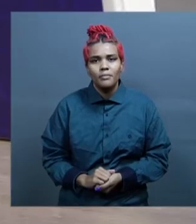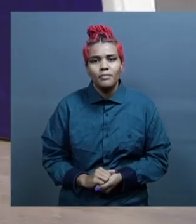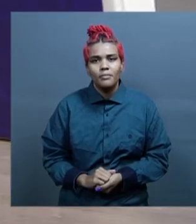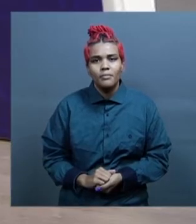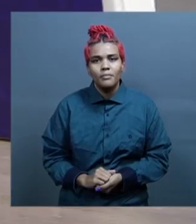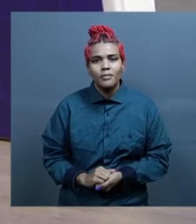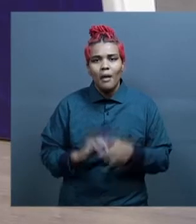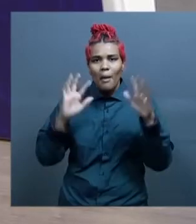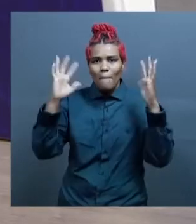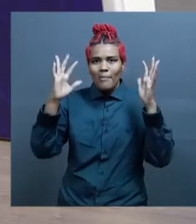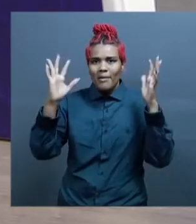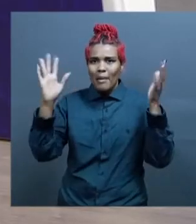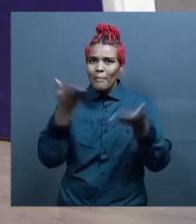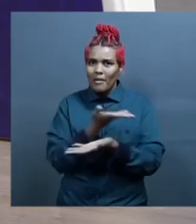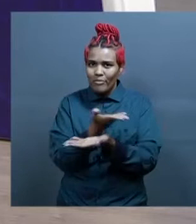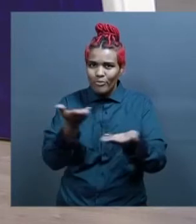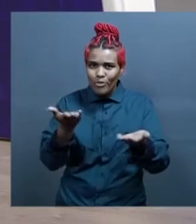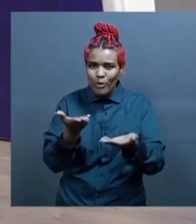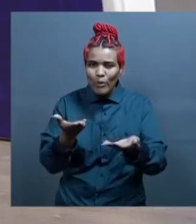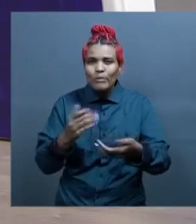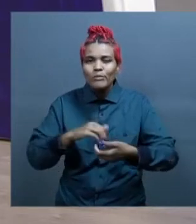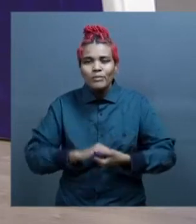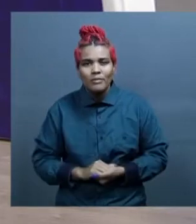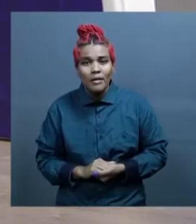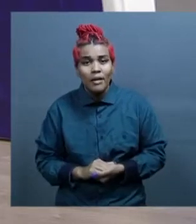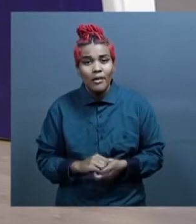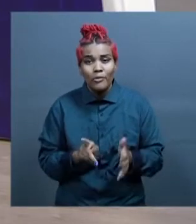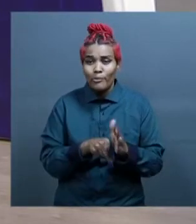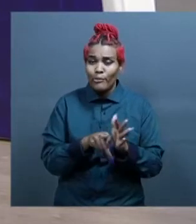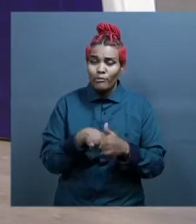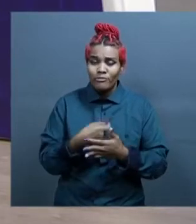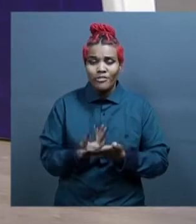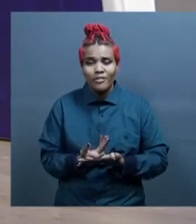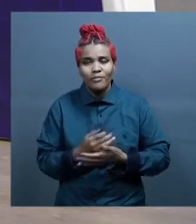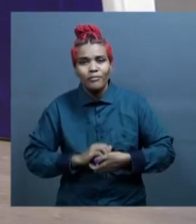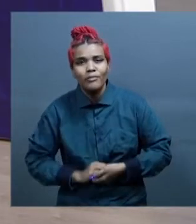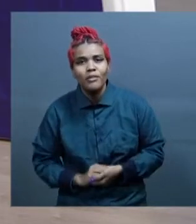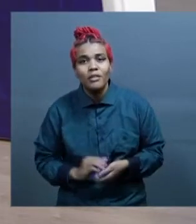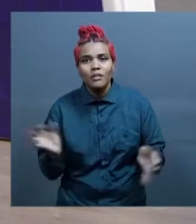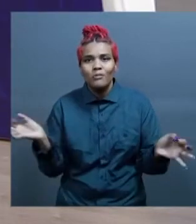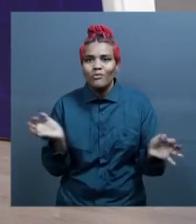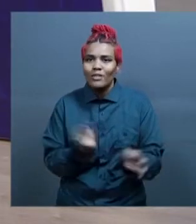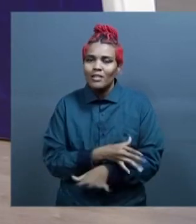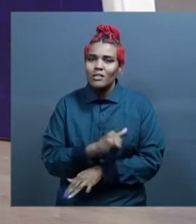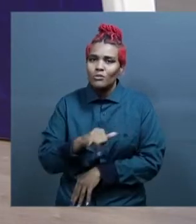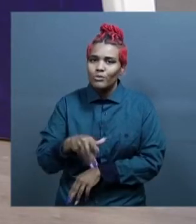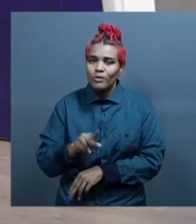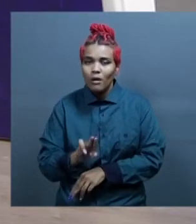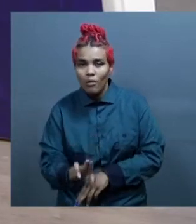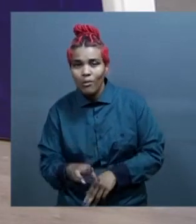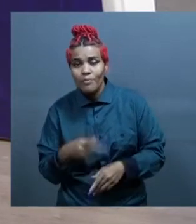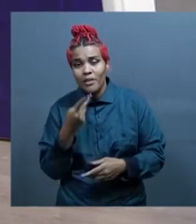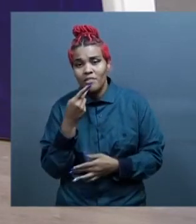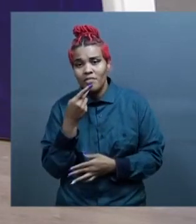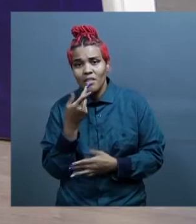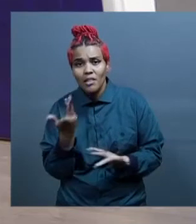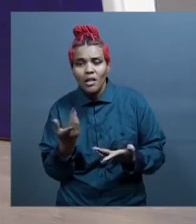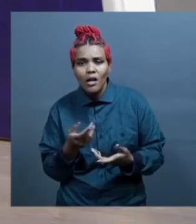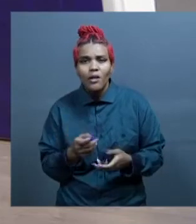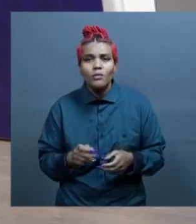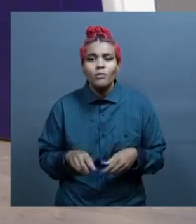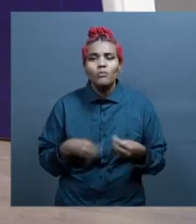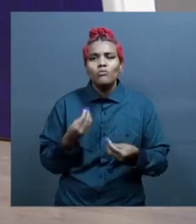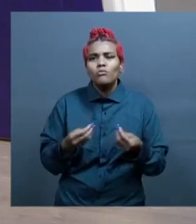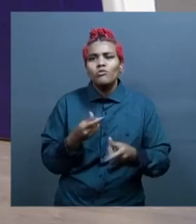parabéns a todos os estudantes envolvidos nesse projeto estamos terminando nosso jornal da ufu falando sobre os impactos do